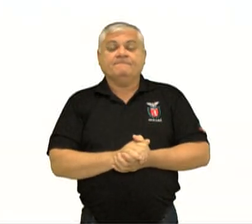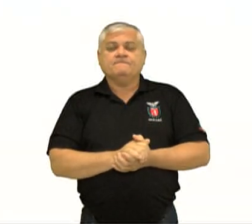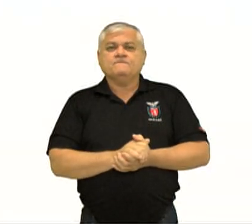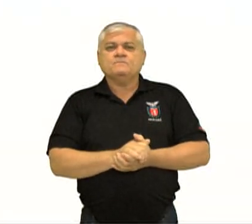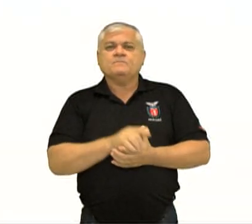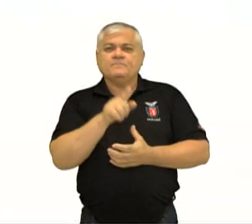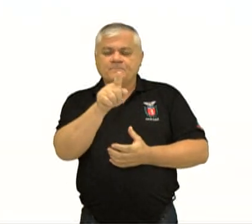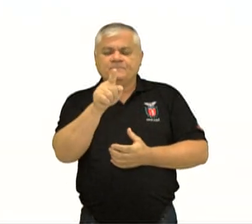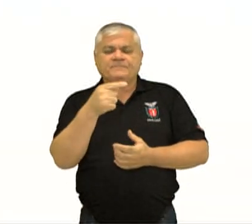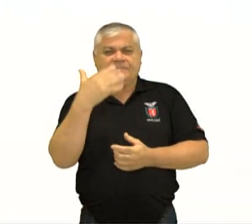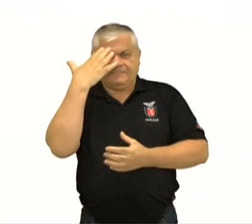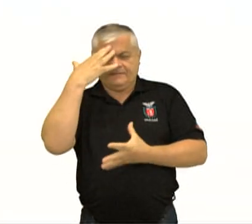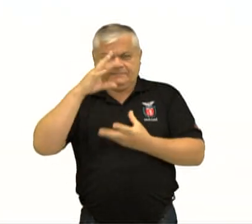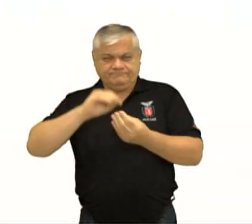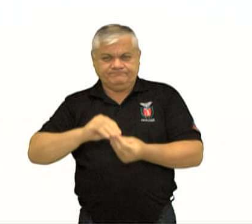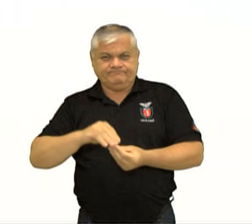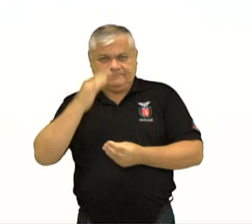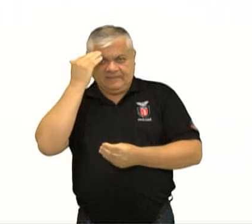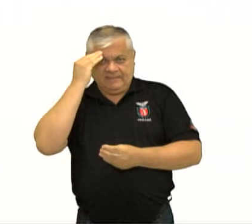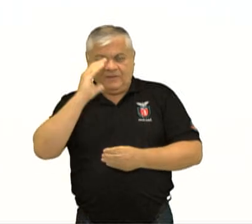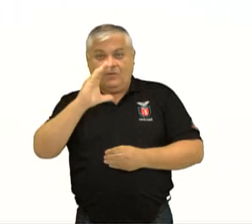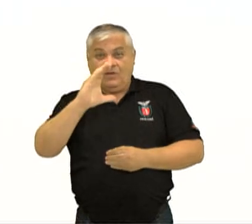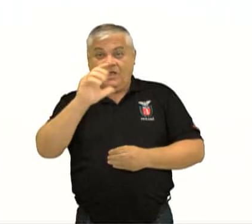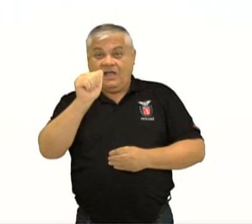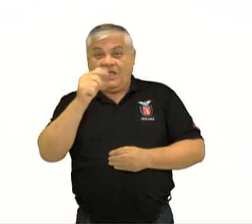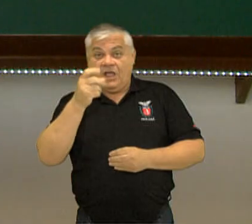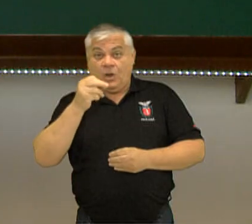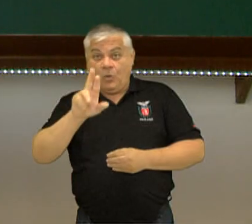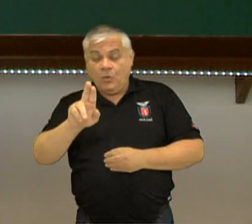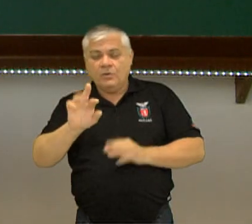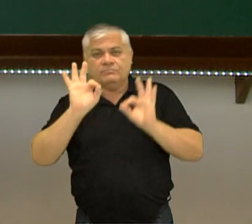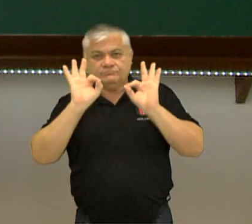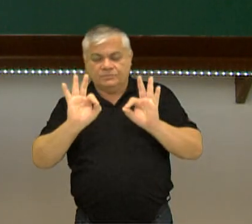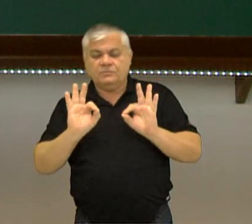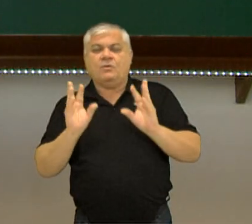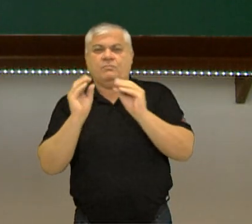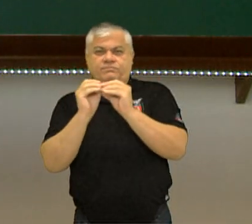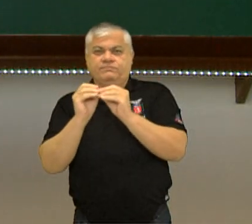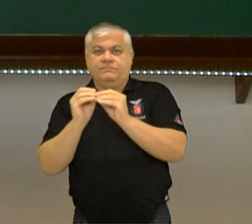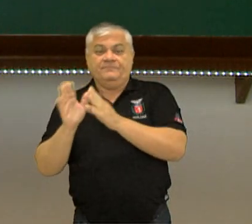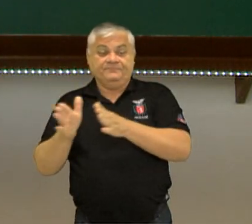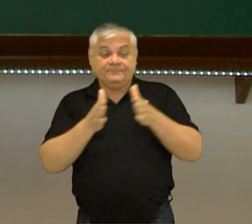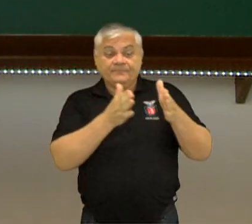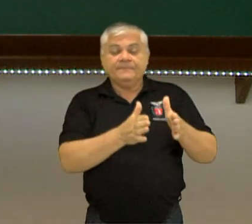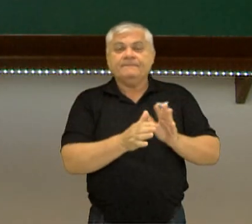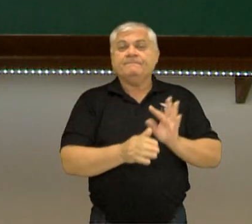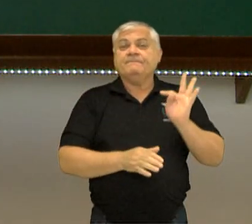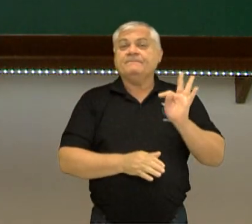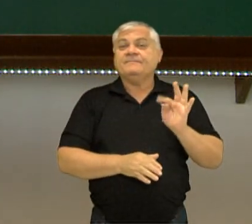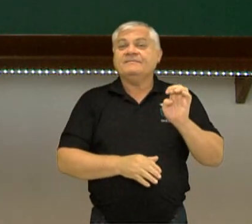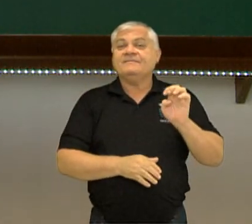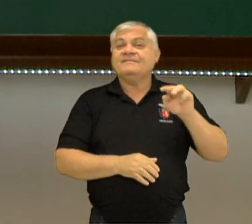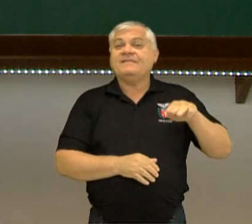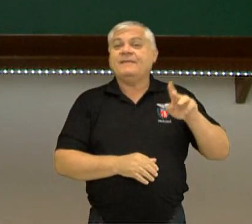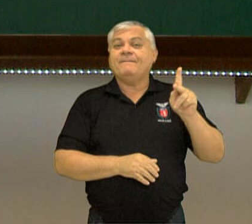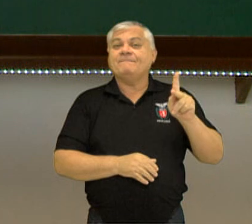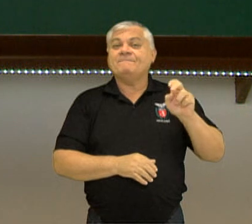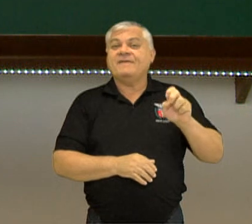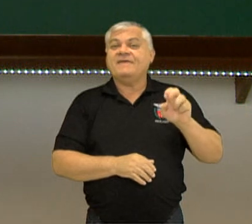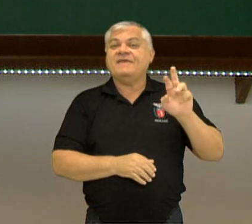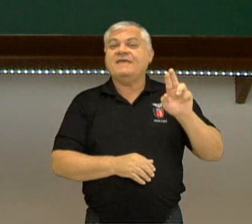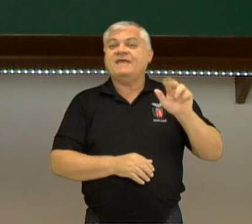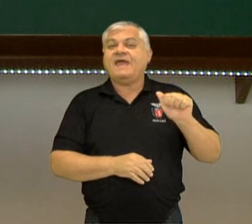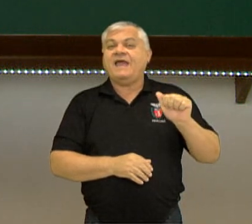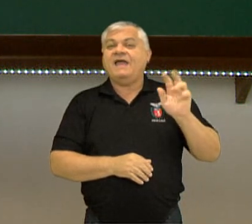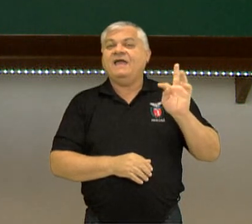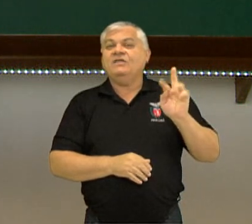você pegou essa parte, vamos então agora falar de temperatura. Se você sabe que calor é uma